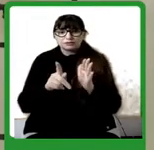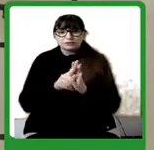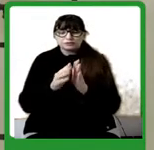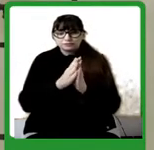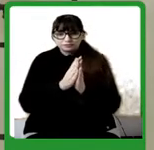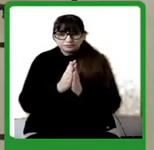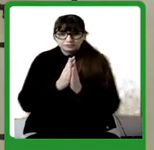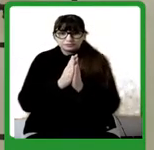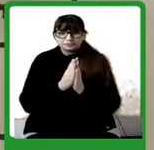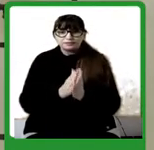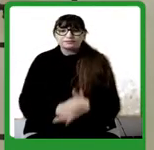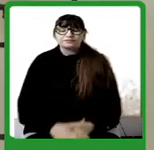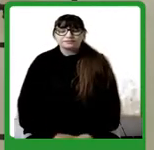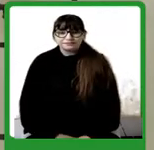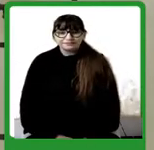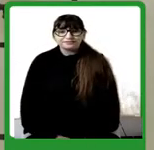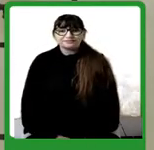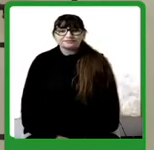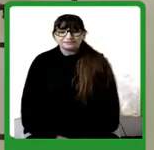toques também.